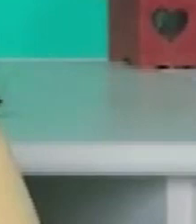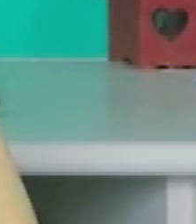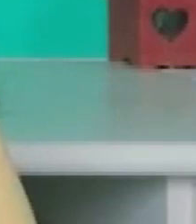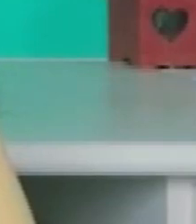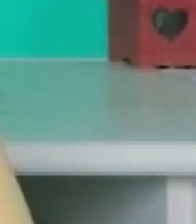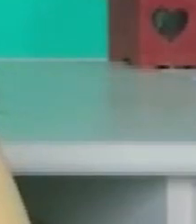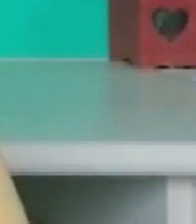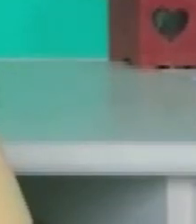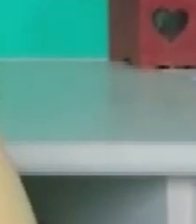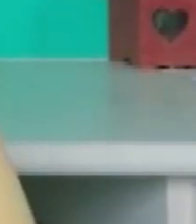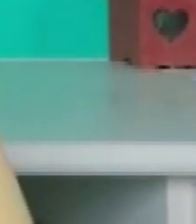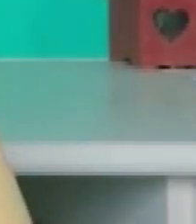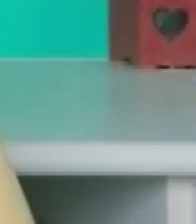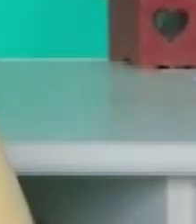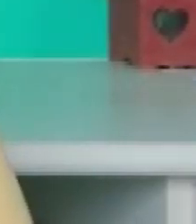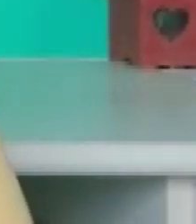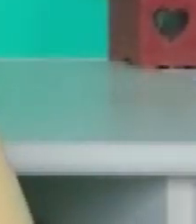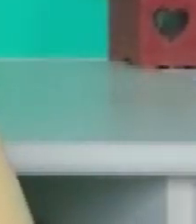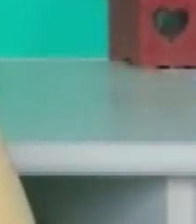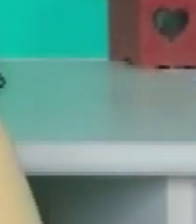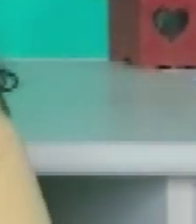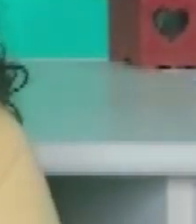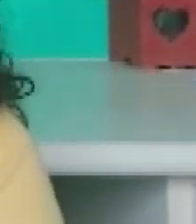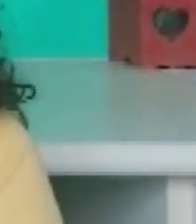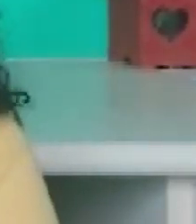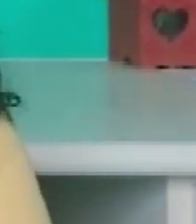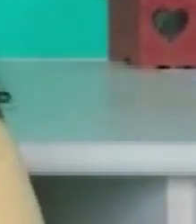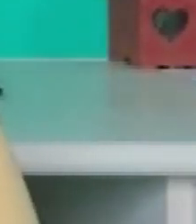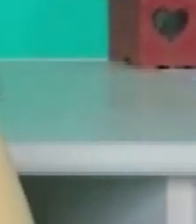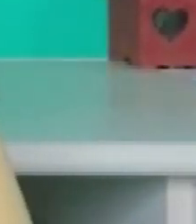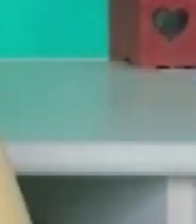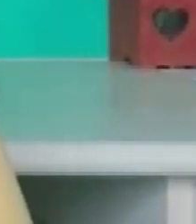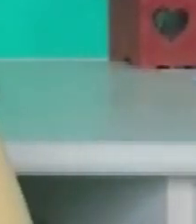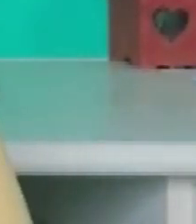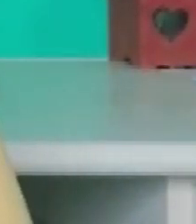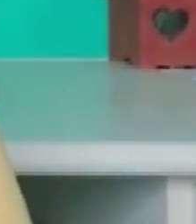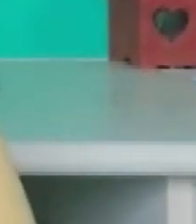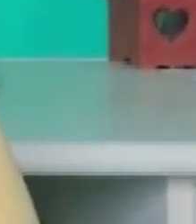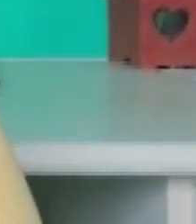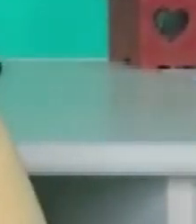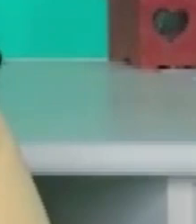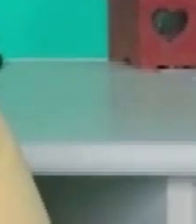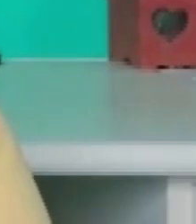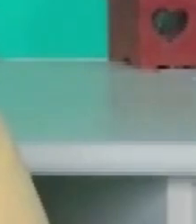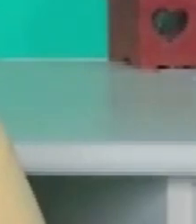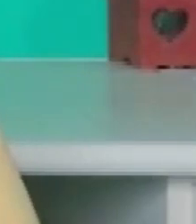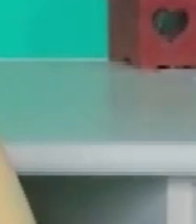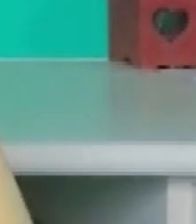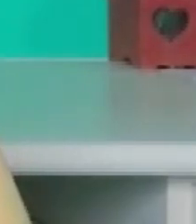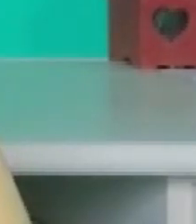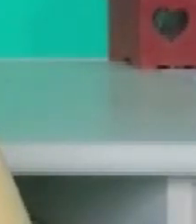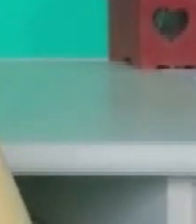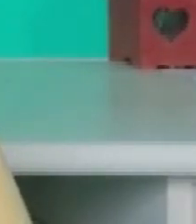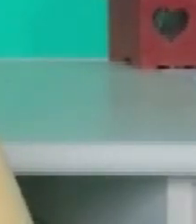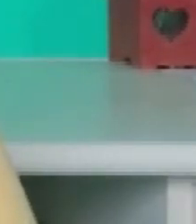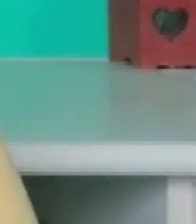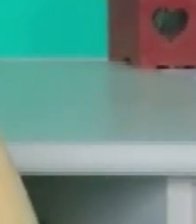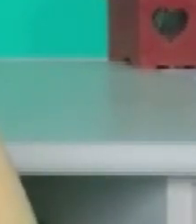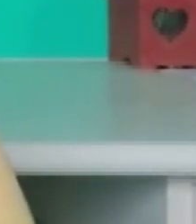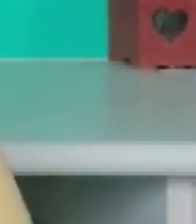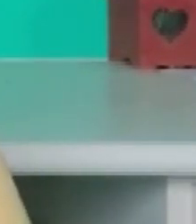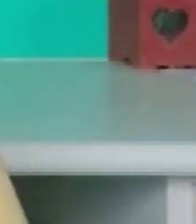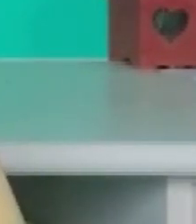busca de acolhimento. Por este motivo, estamos precisando de voluntários. Você que tem 18